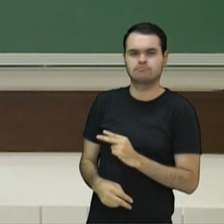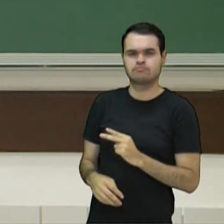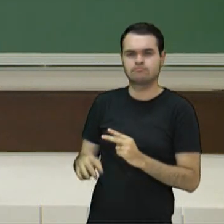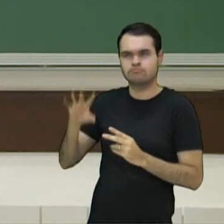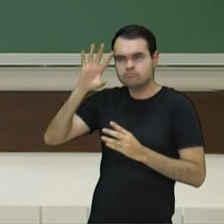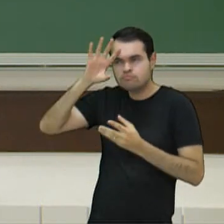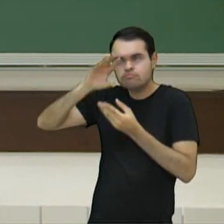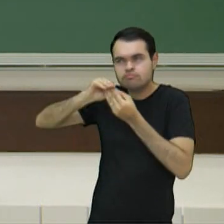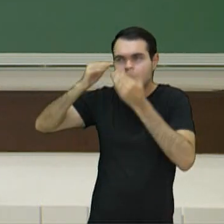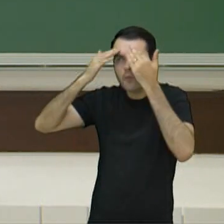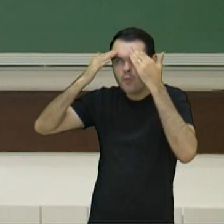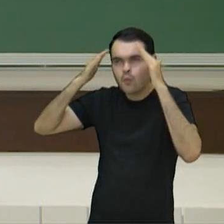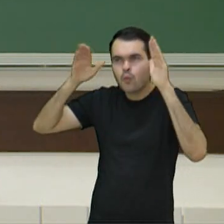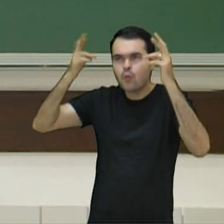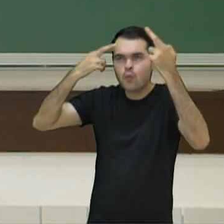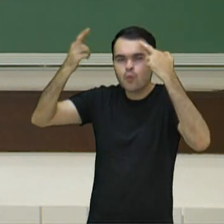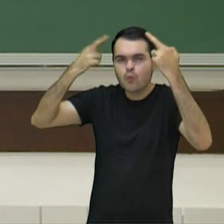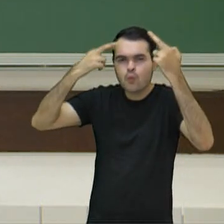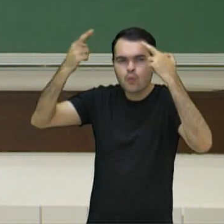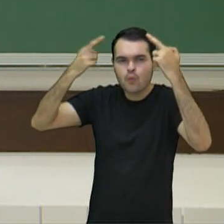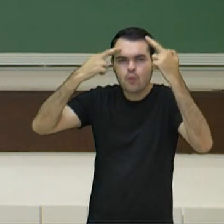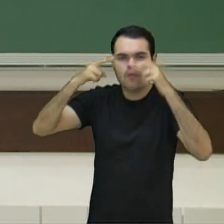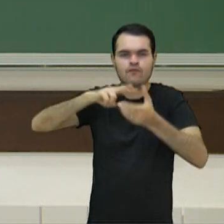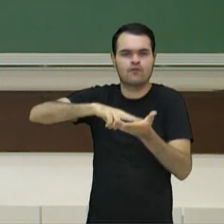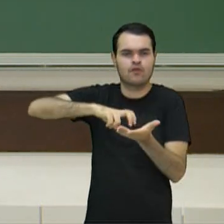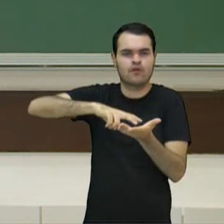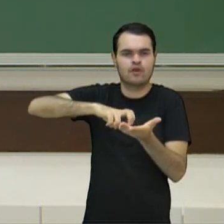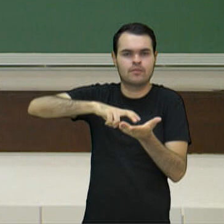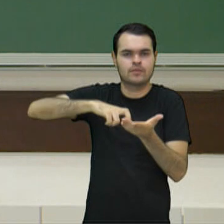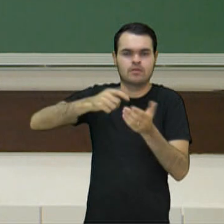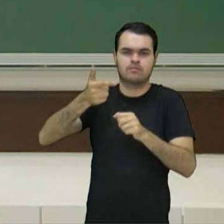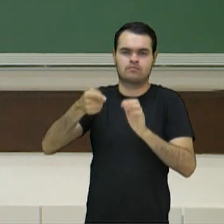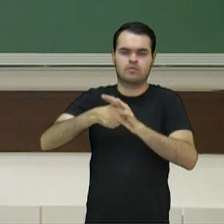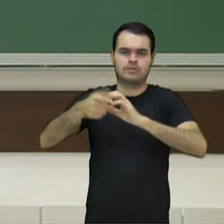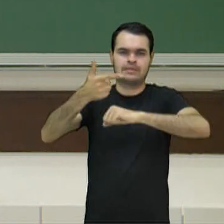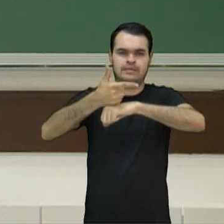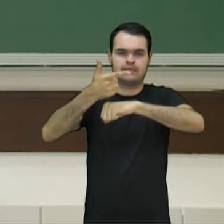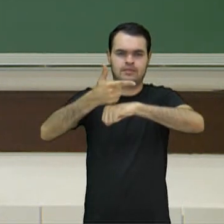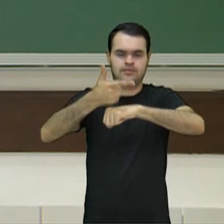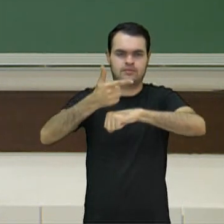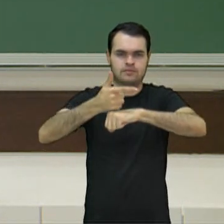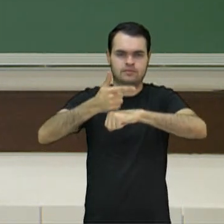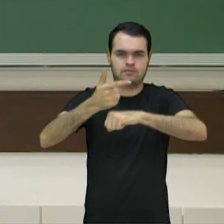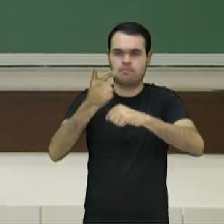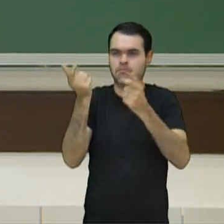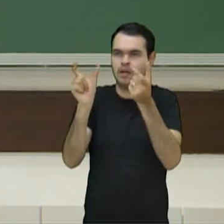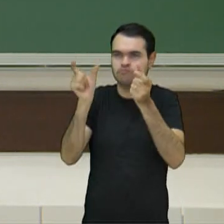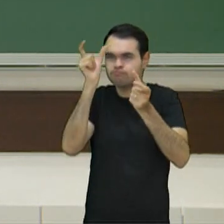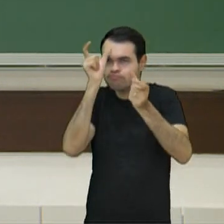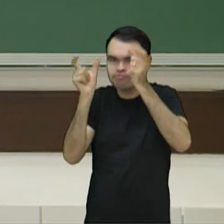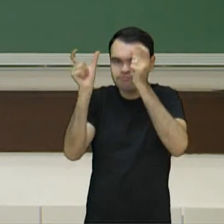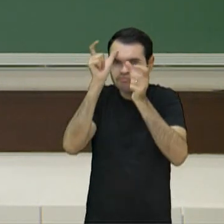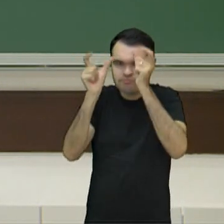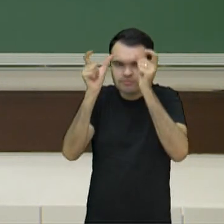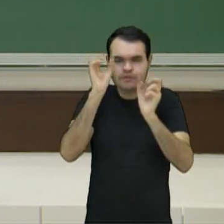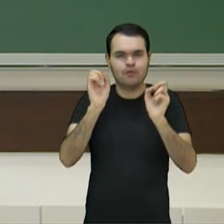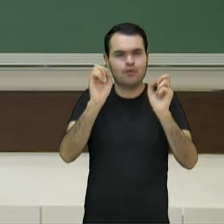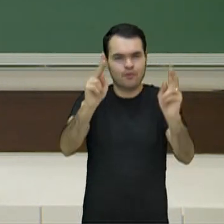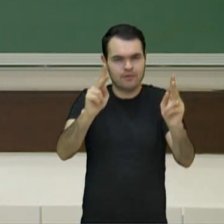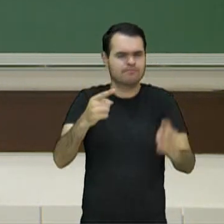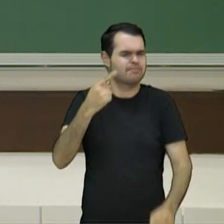nosso vocabulário, amplia a nossa questão, a parte léxica, que era a proposta que a gente tinha hoje, ok?